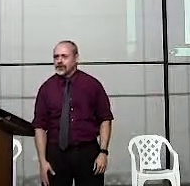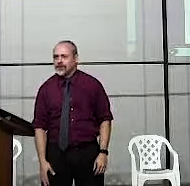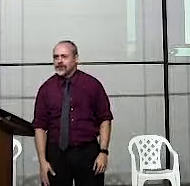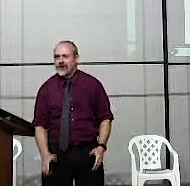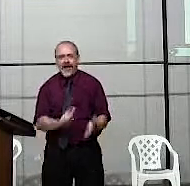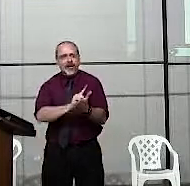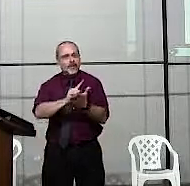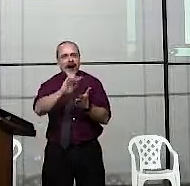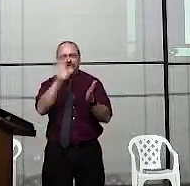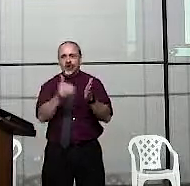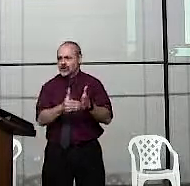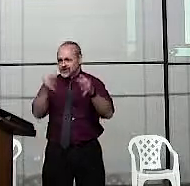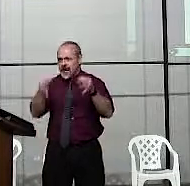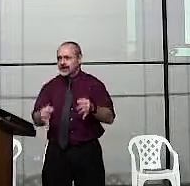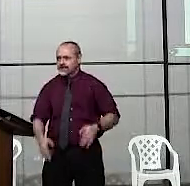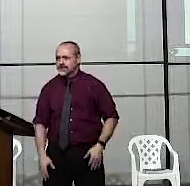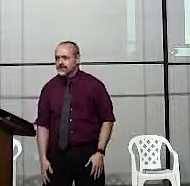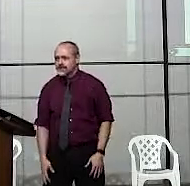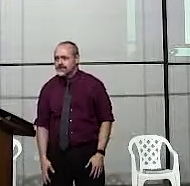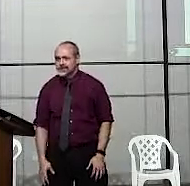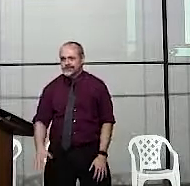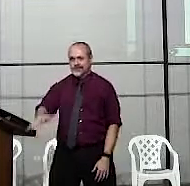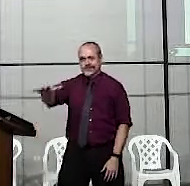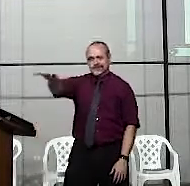100%. Vai limpar tudo, certo?